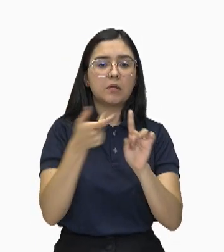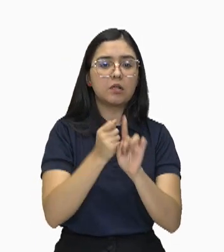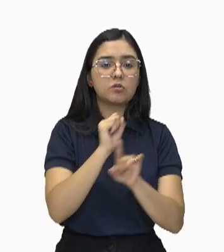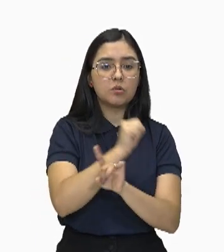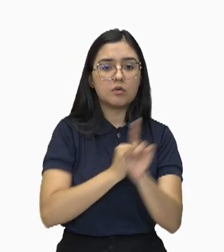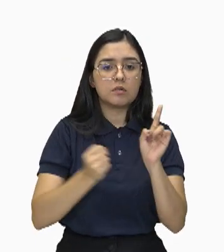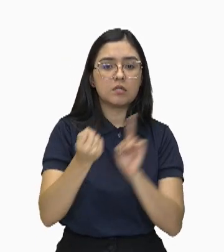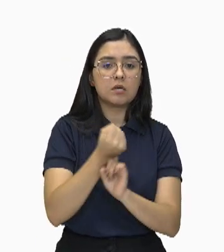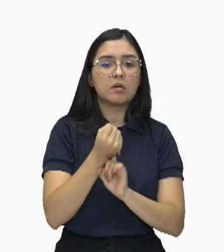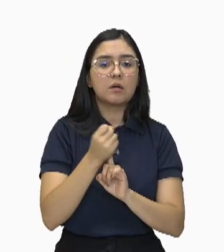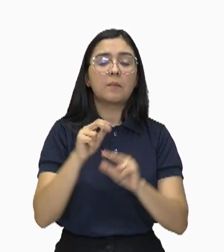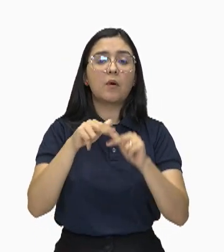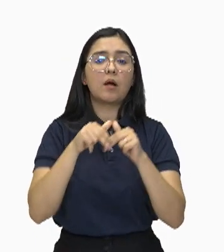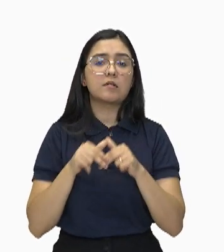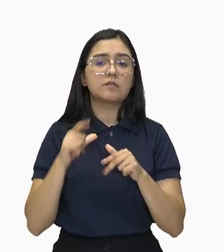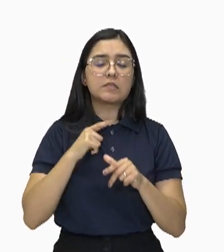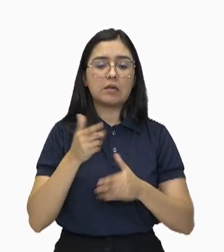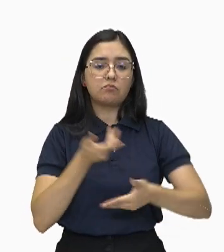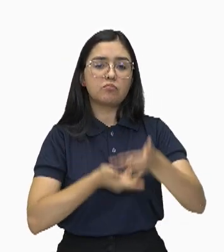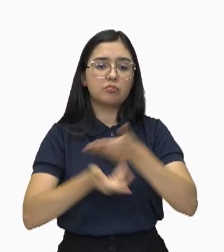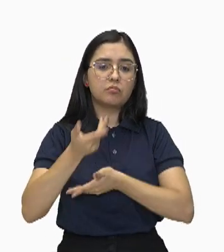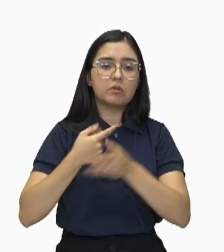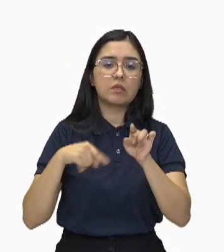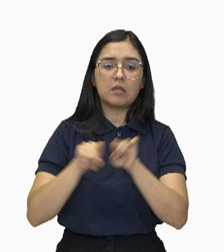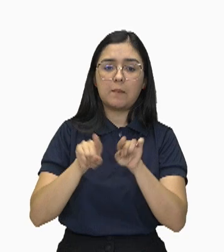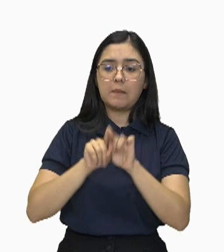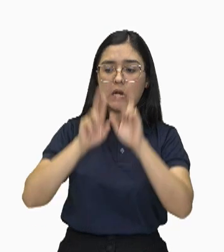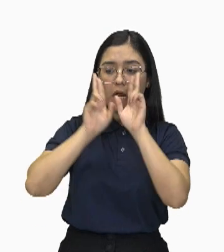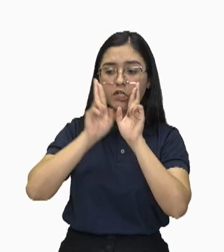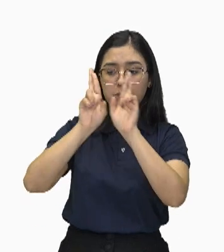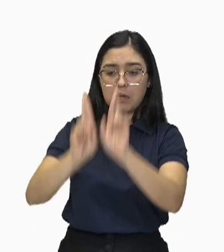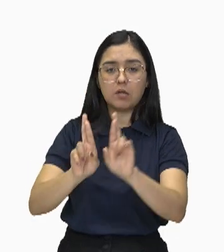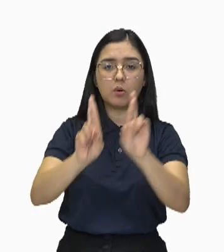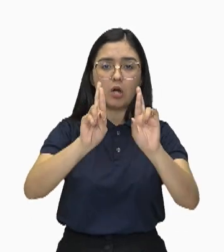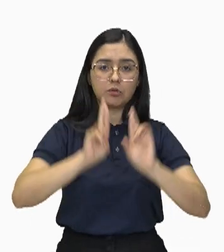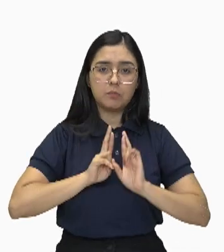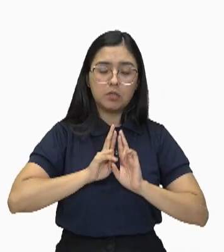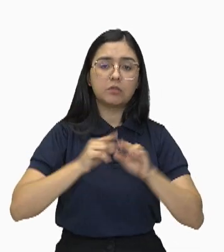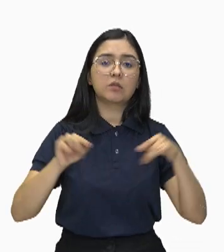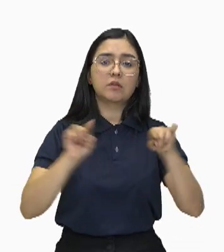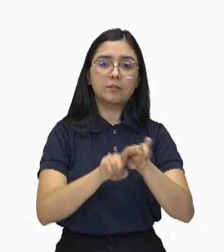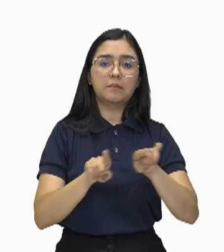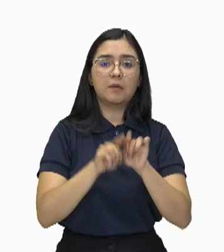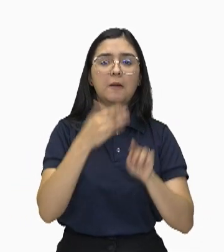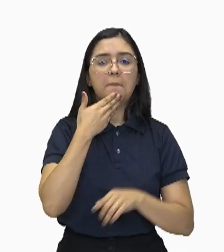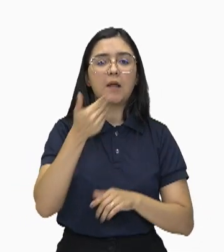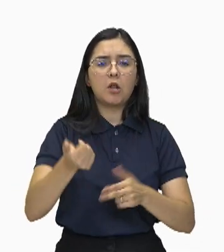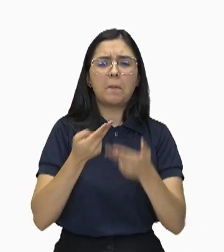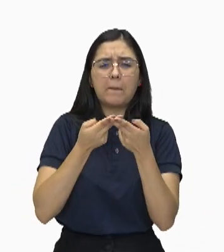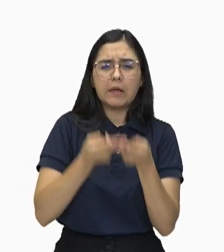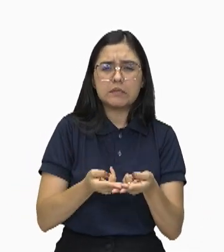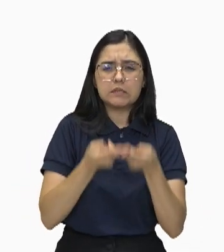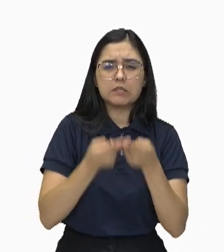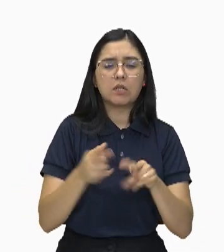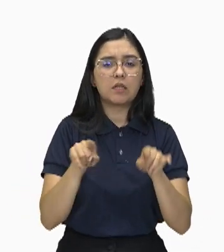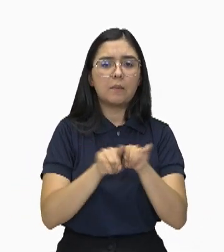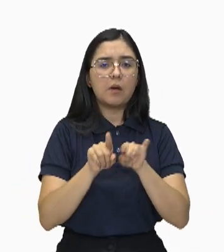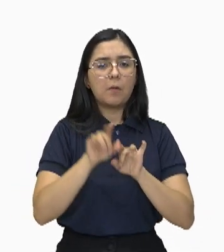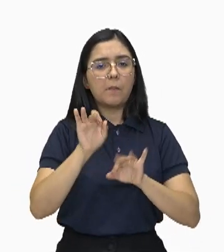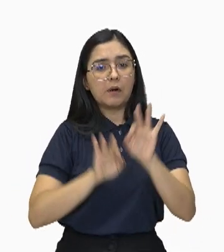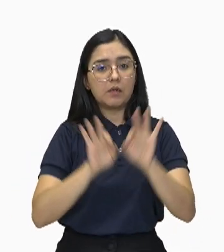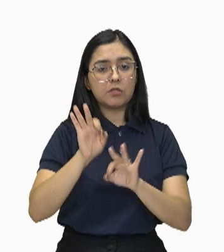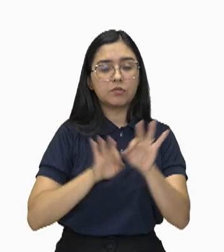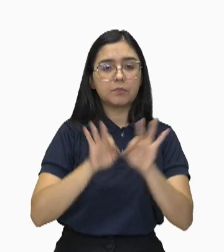pois promove a interação e o respeito entre os jogadores. Melhora a paciência e o